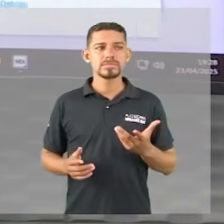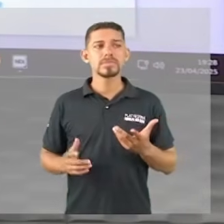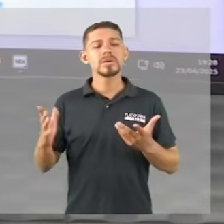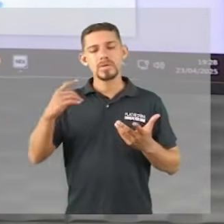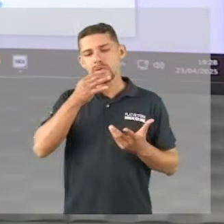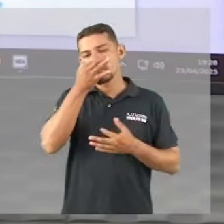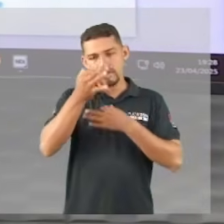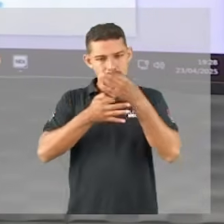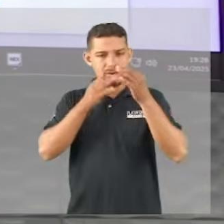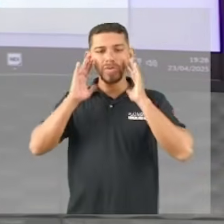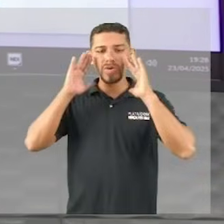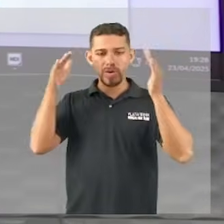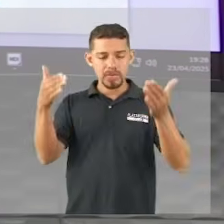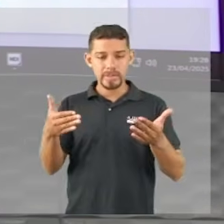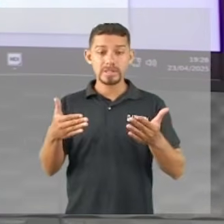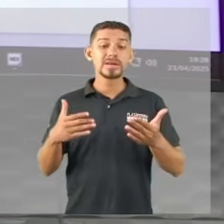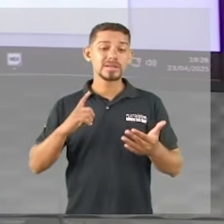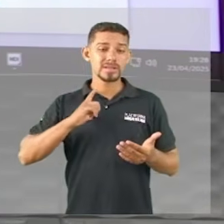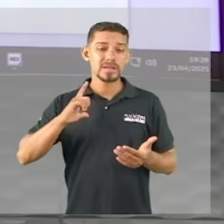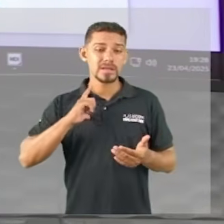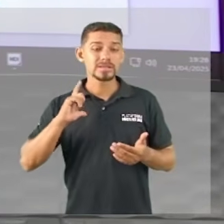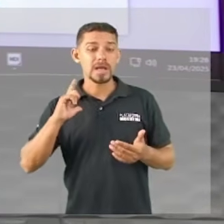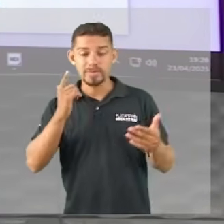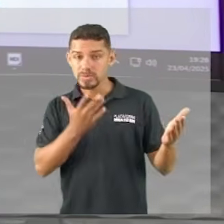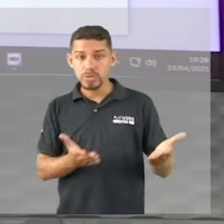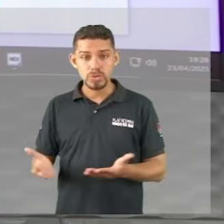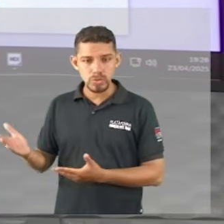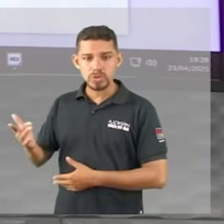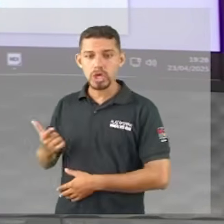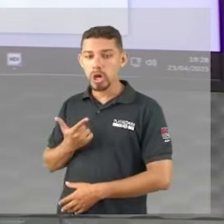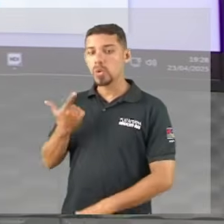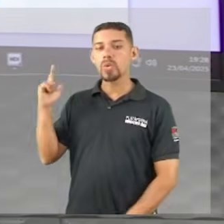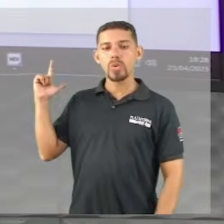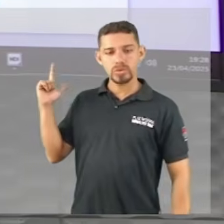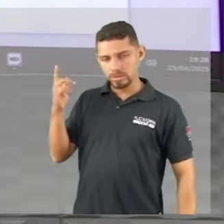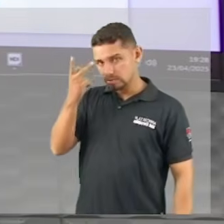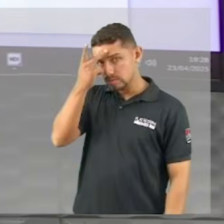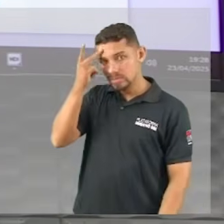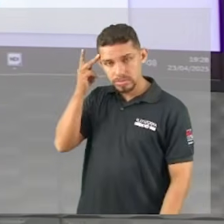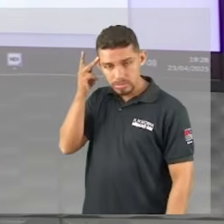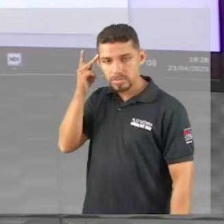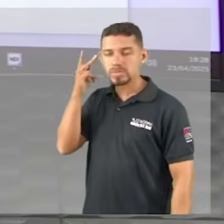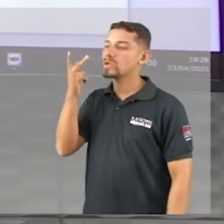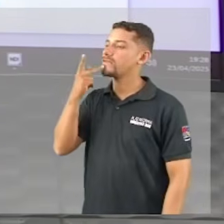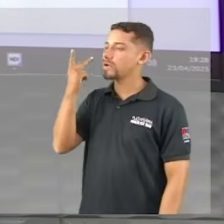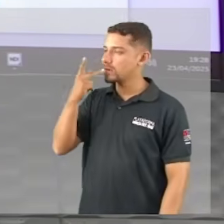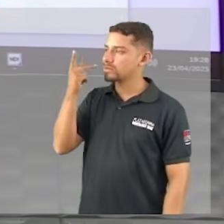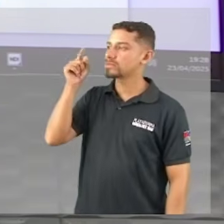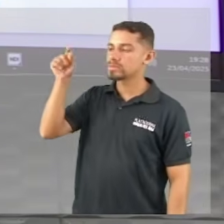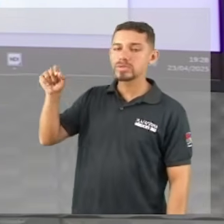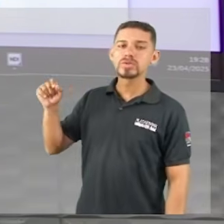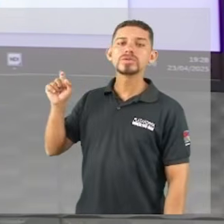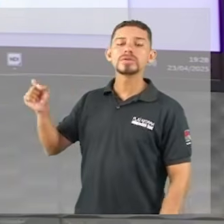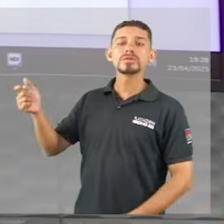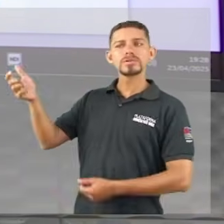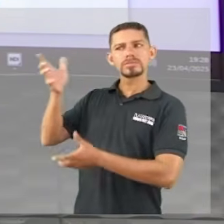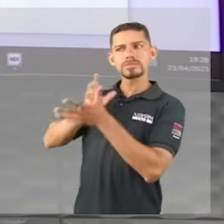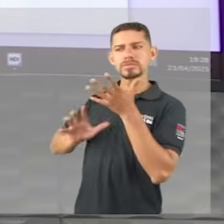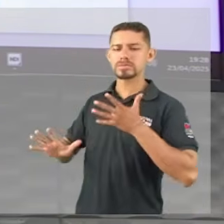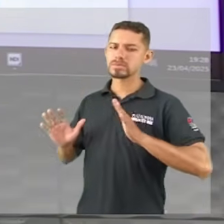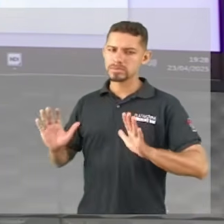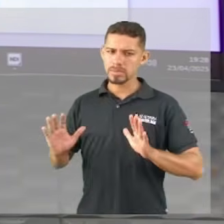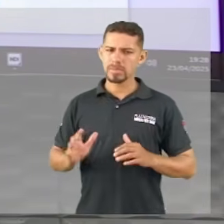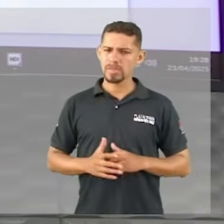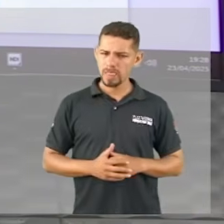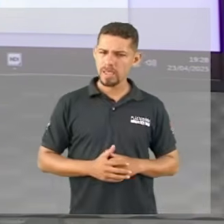a argumentação. E aqui a gente tem a refutação, né, de outra pessoa refutando aquilo que foi falado. Com todo